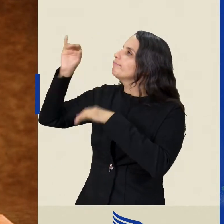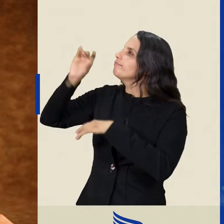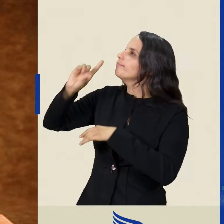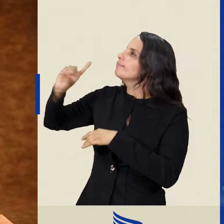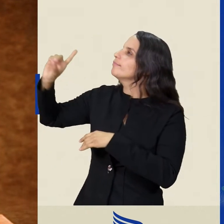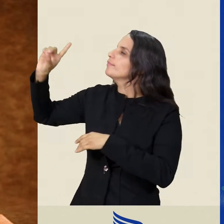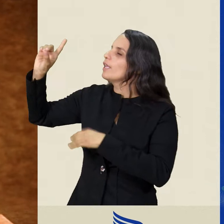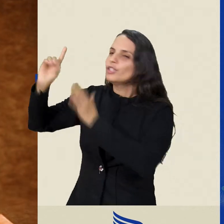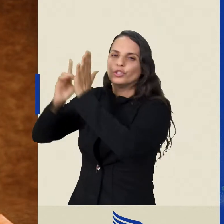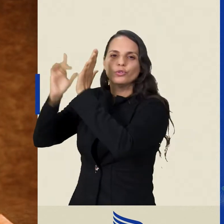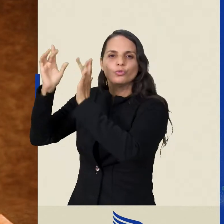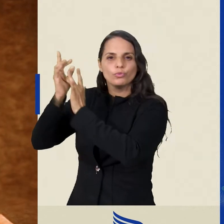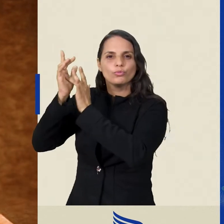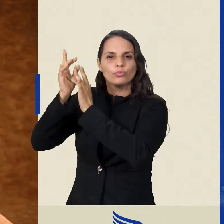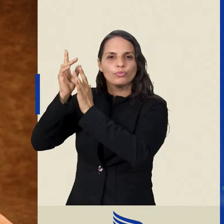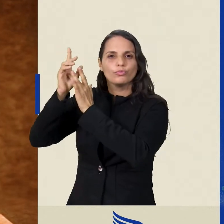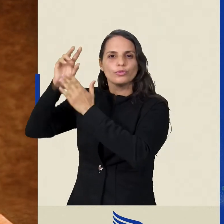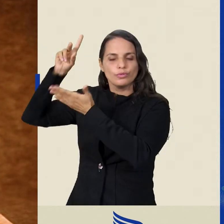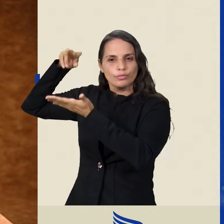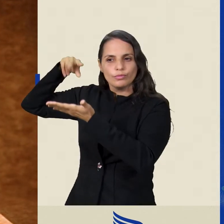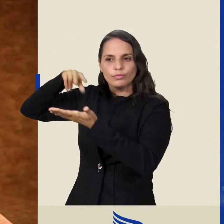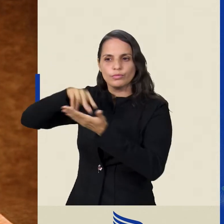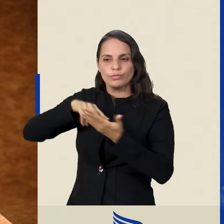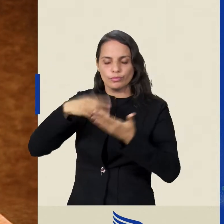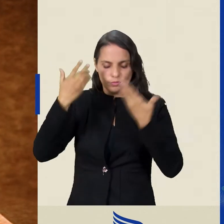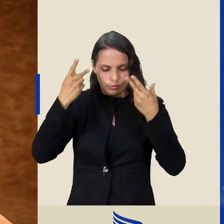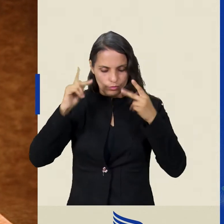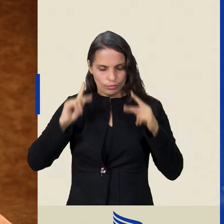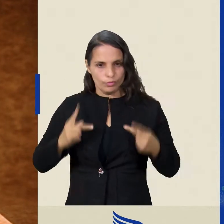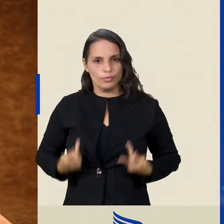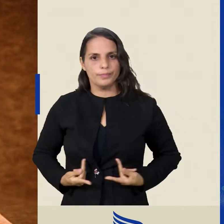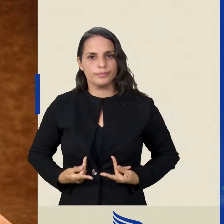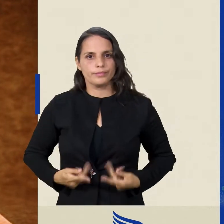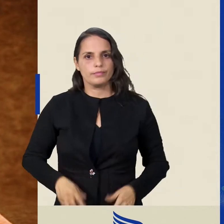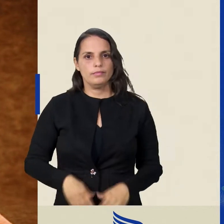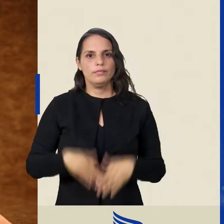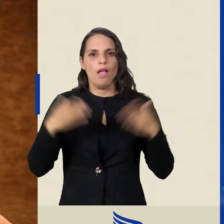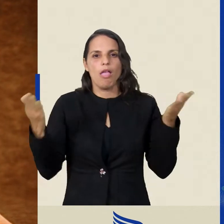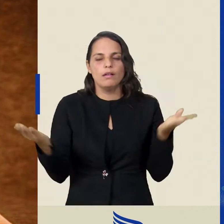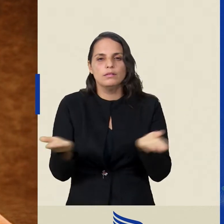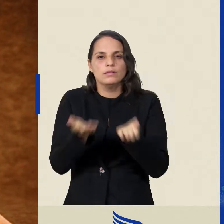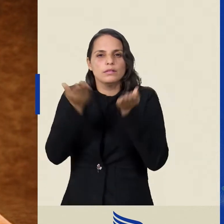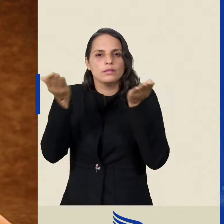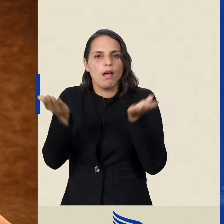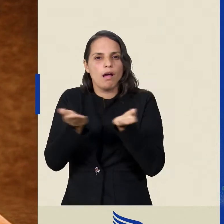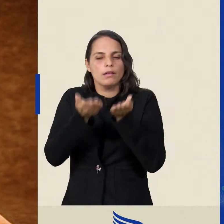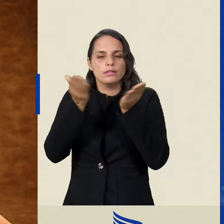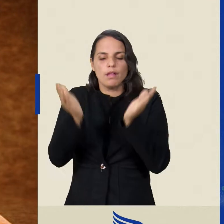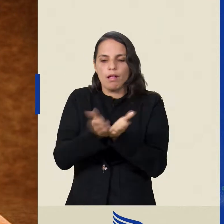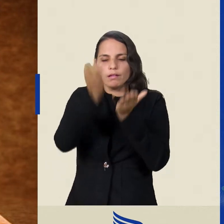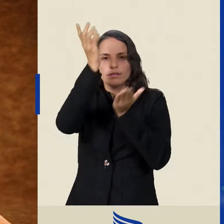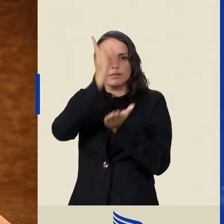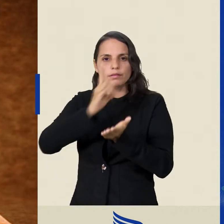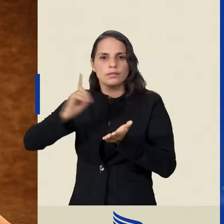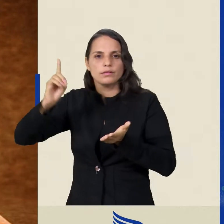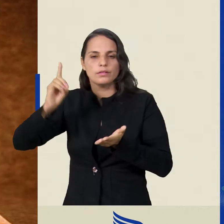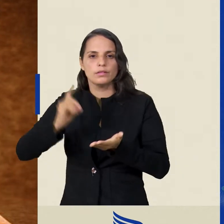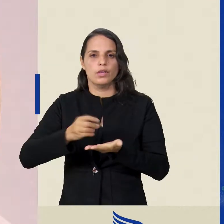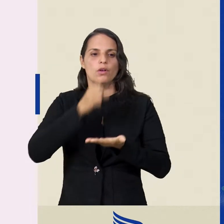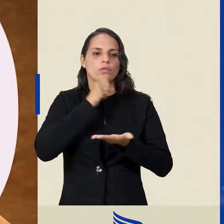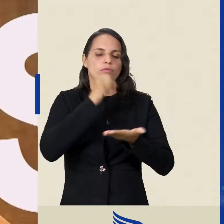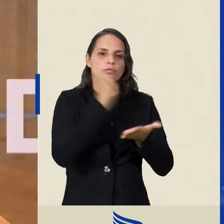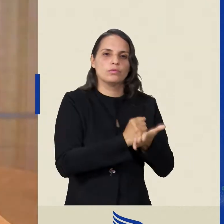2 Timóteo 3,16, exalta a palavra de Deus, o Antigo e o Novo Testamento.